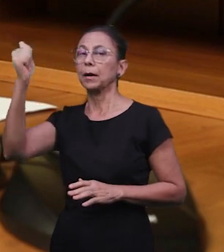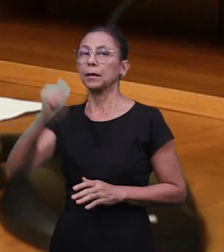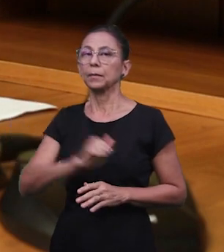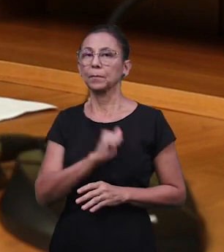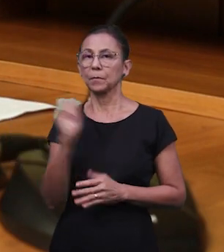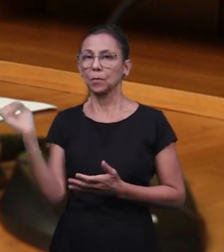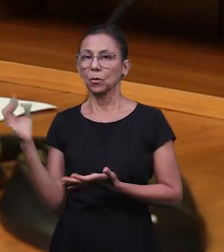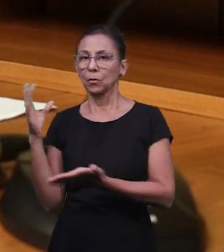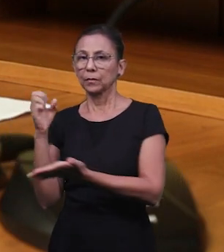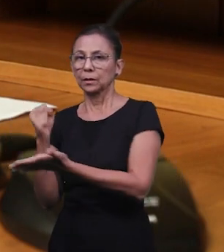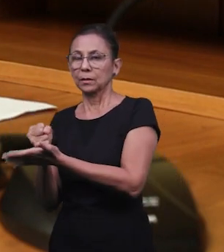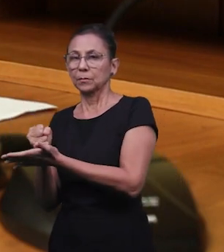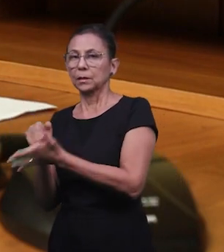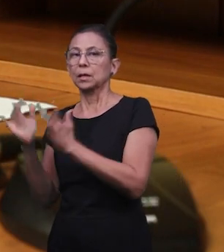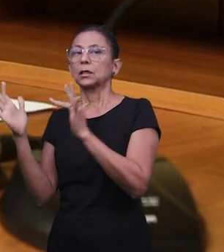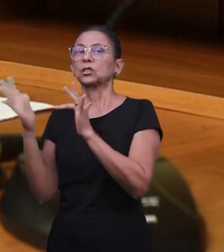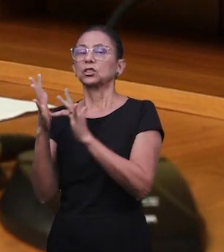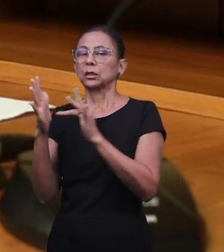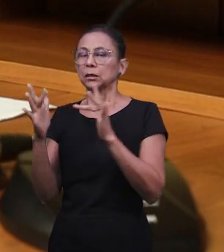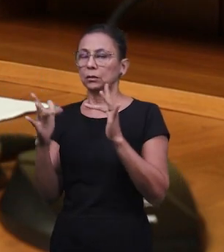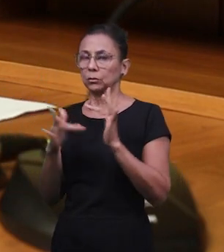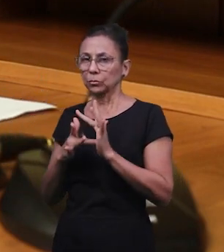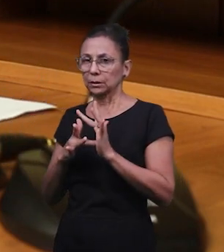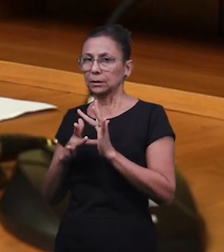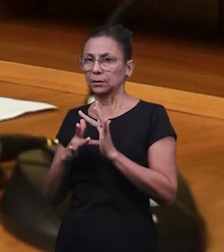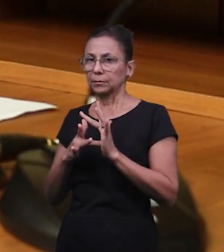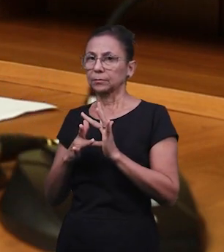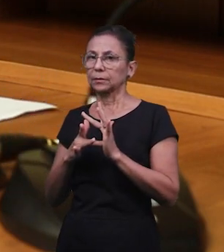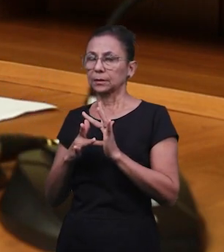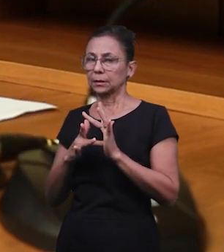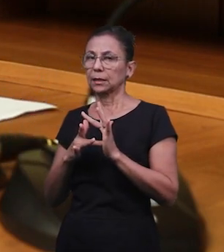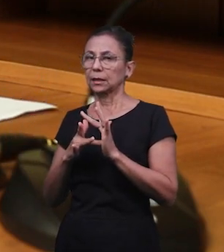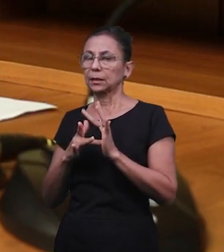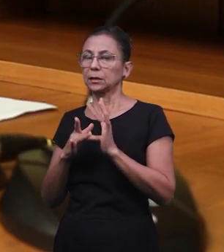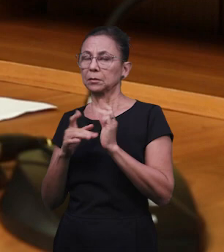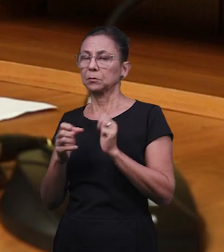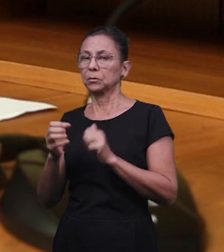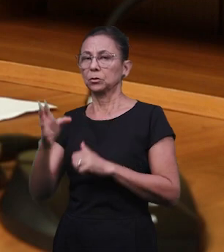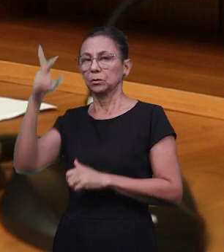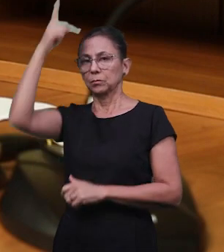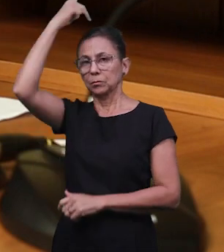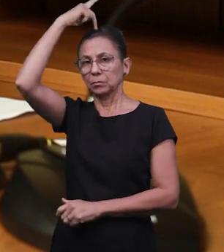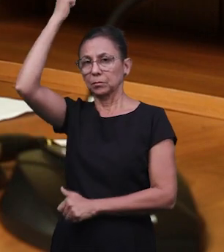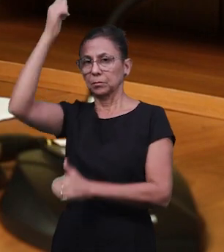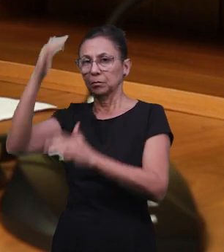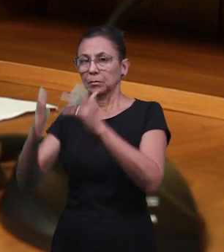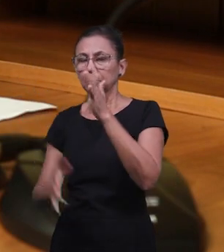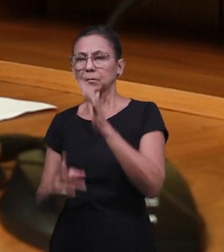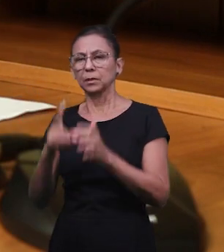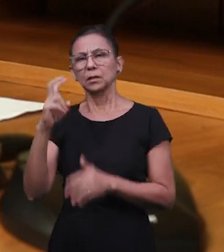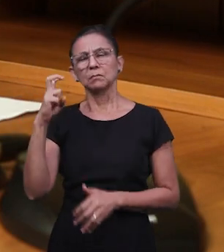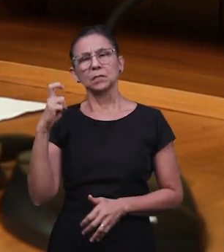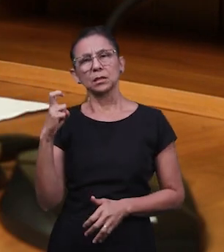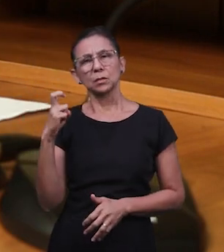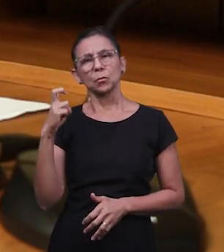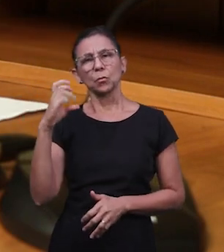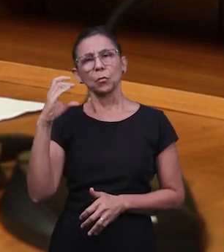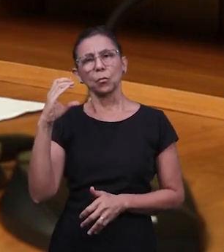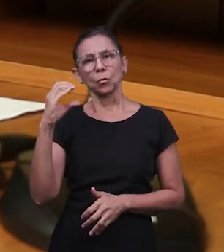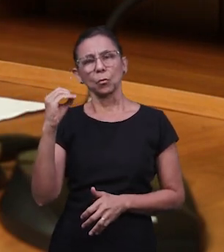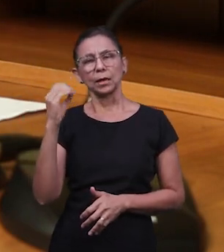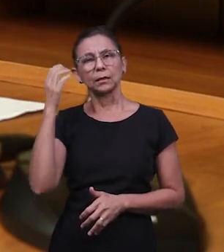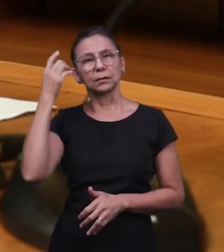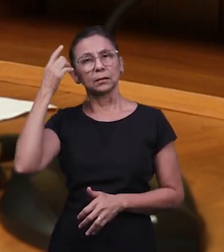derrama, o Espírito Santo estava autorizado a ser derramado sobre um povo. 50 dias depois, coincidentemente na